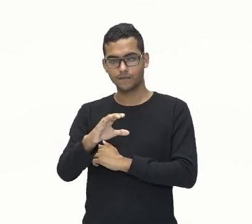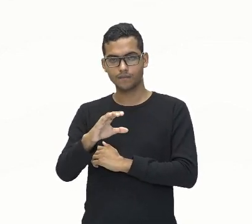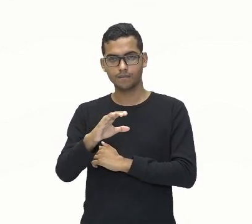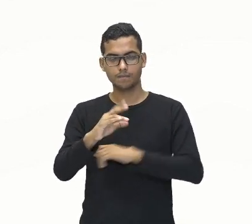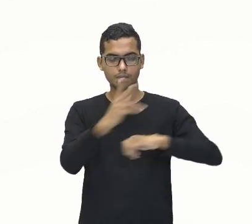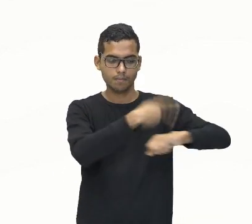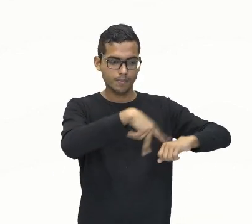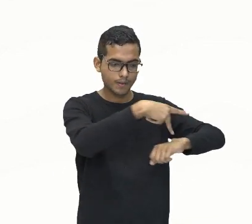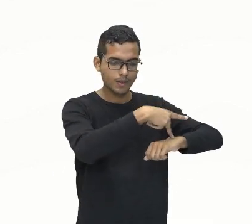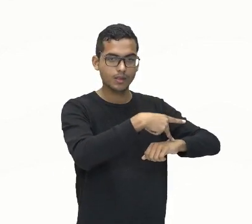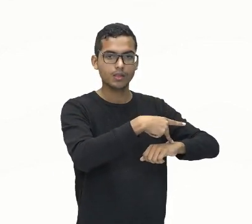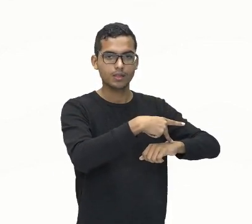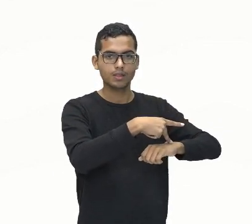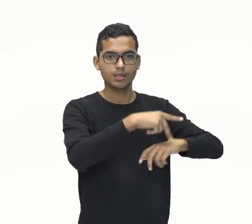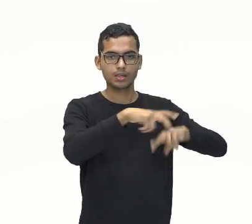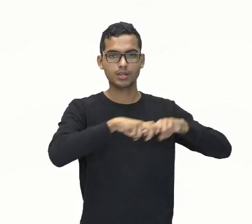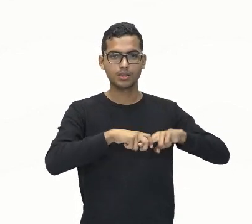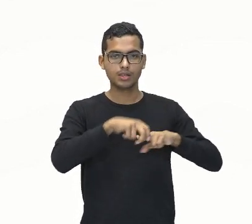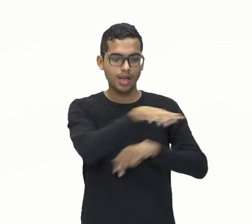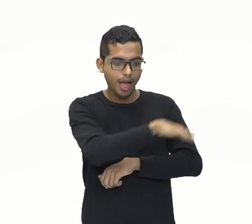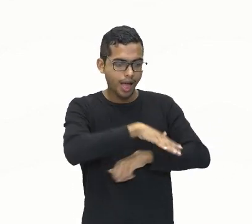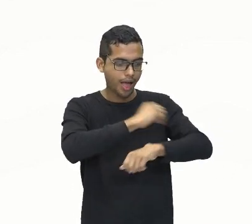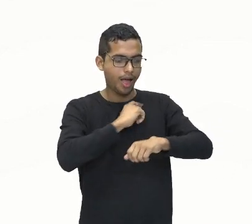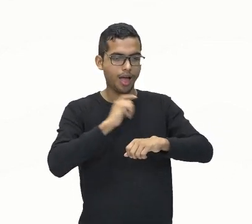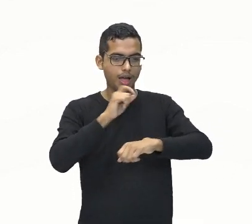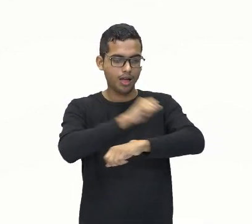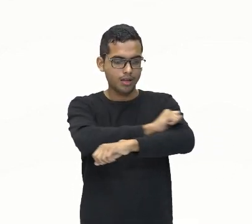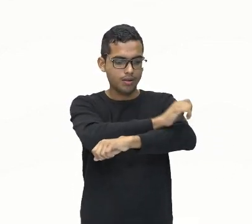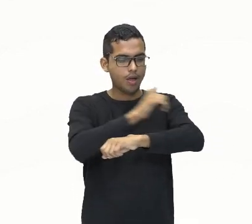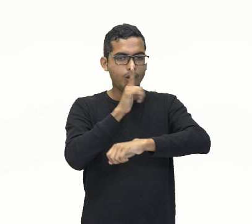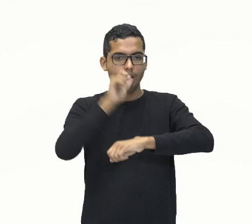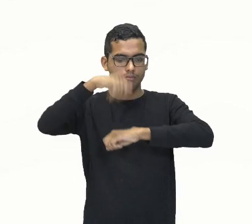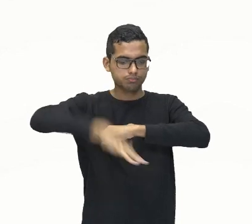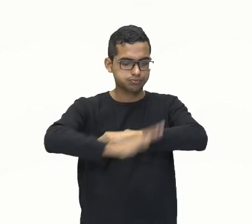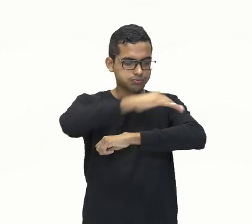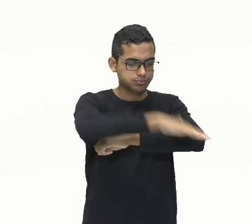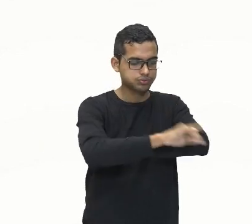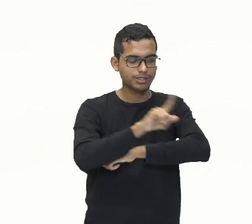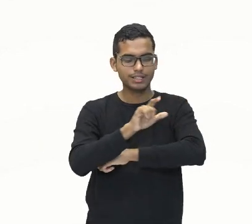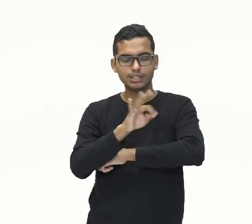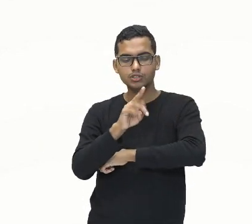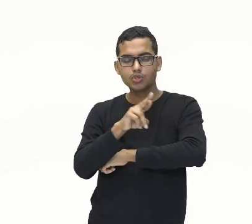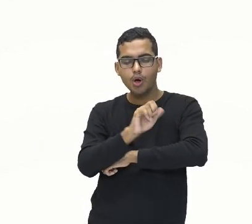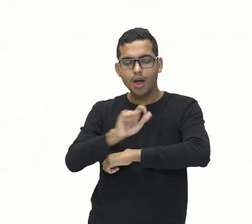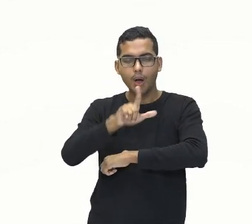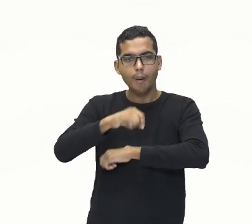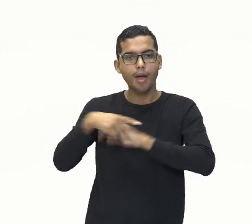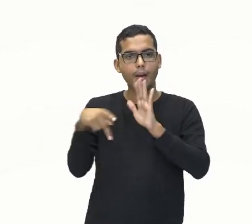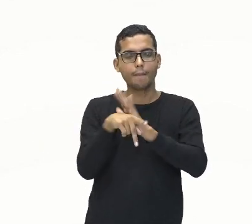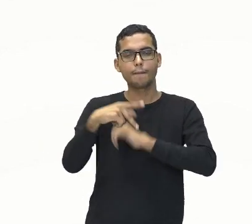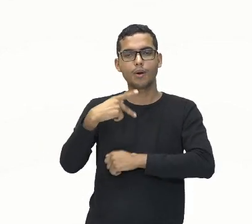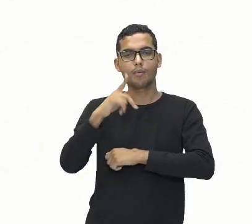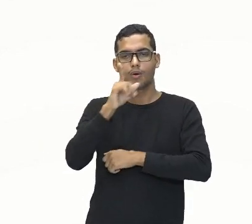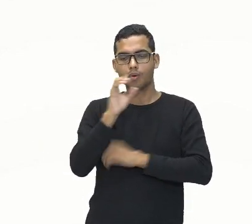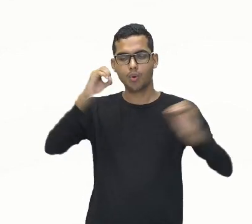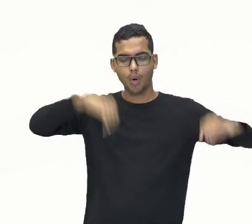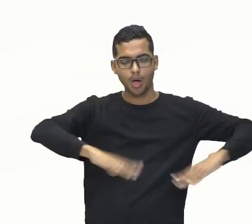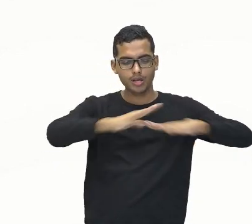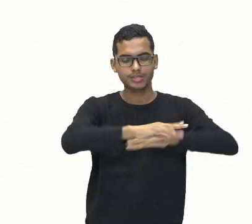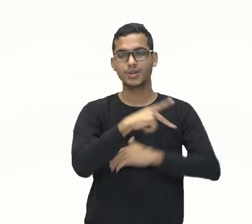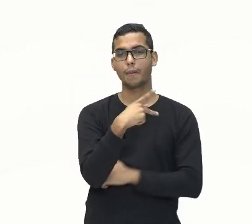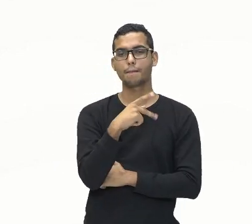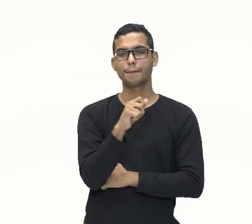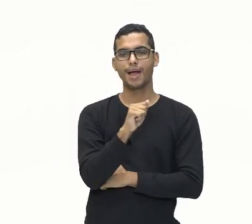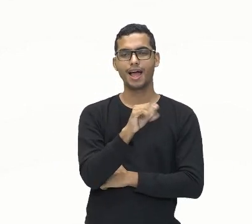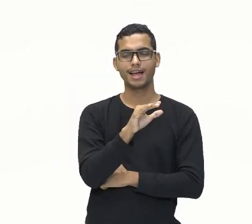são banhados pelo Pacífico, eles contemplam essa área aqui, tudo bem? Vamos dar uma olhada